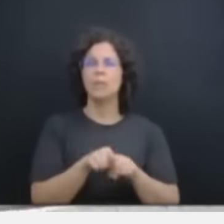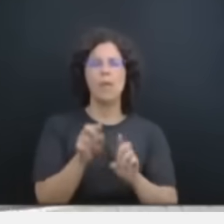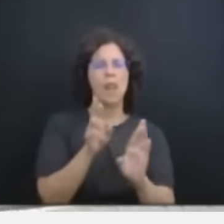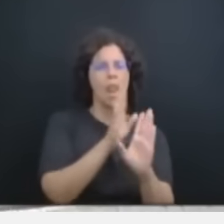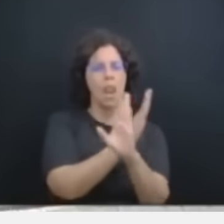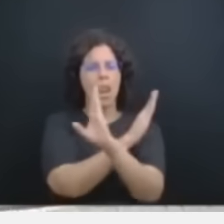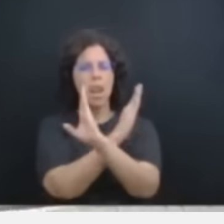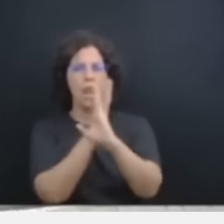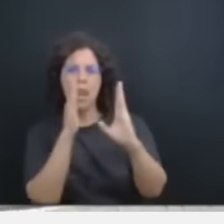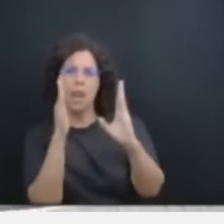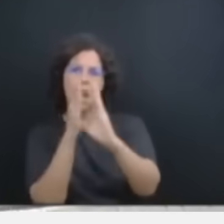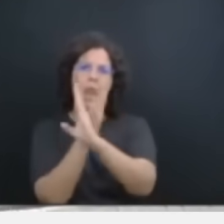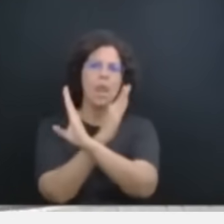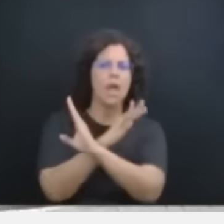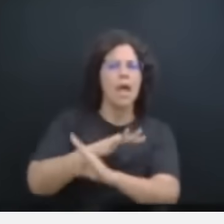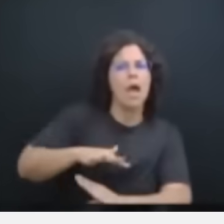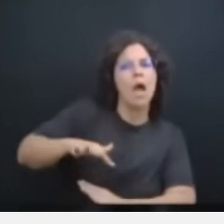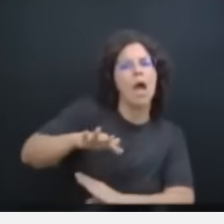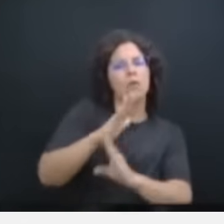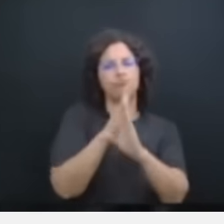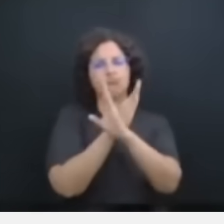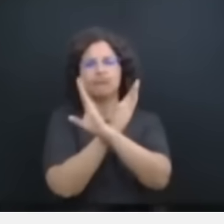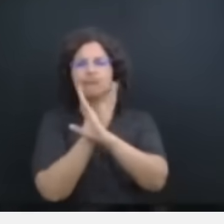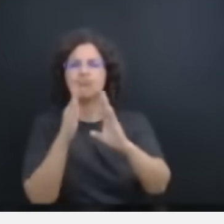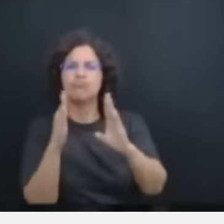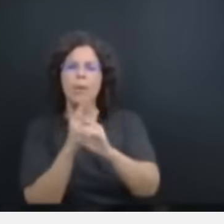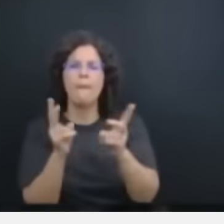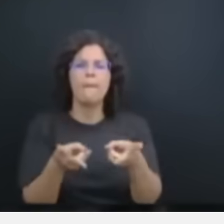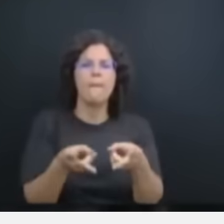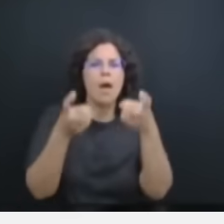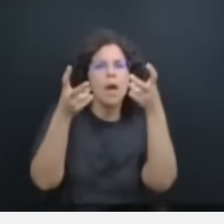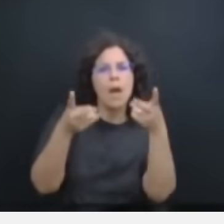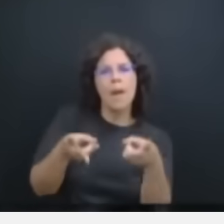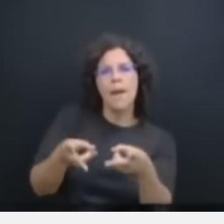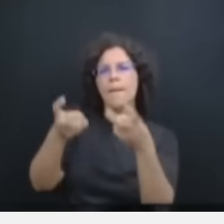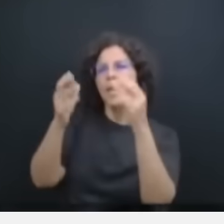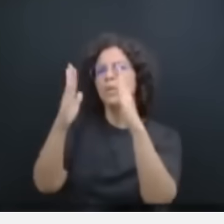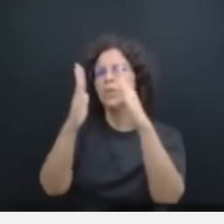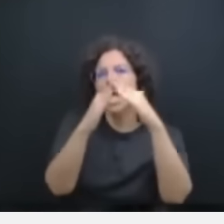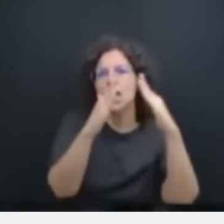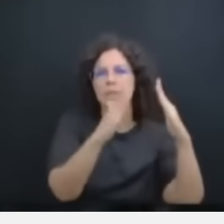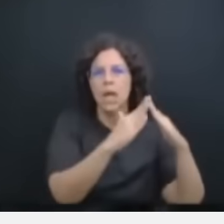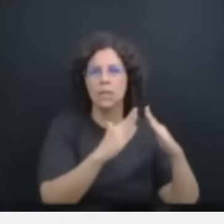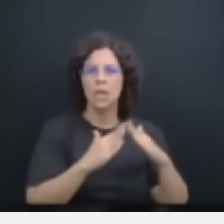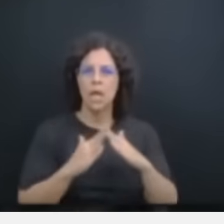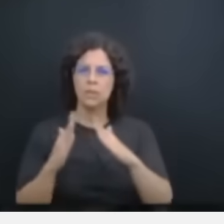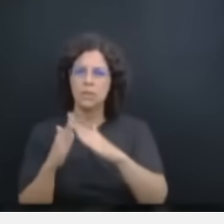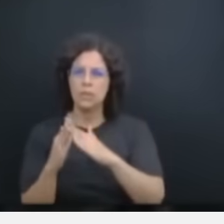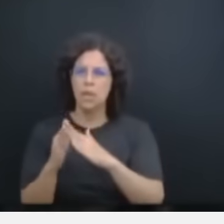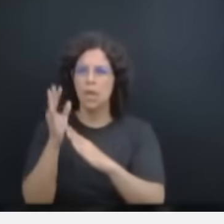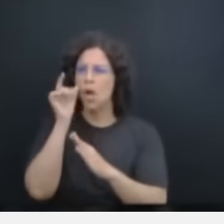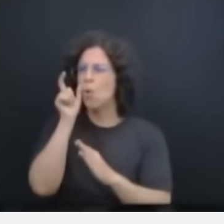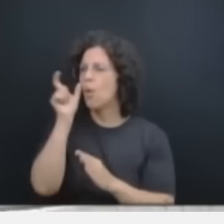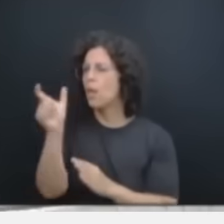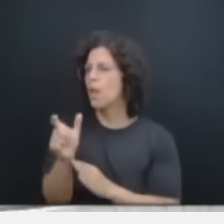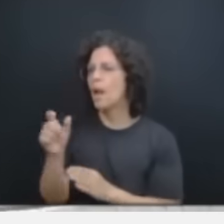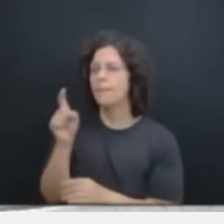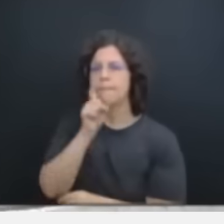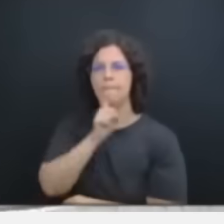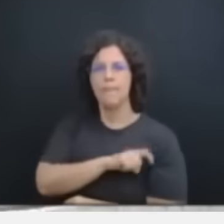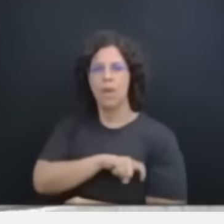rondando a região e observando as casas com um olhar